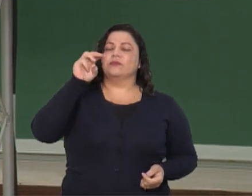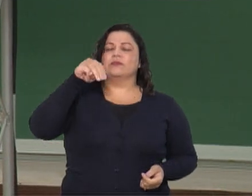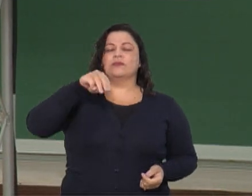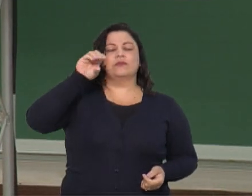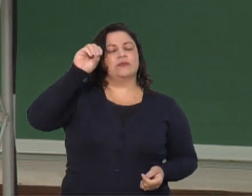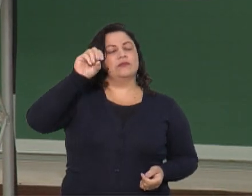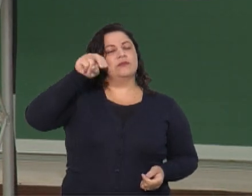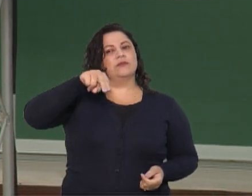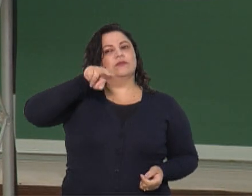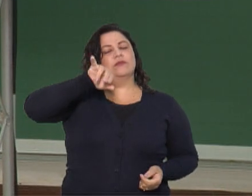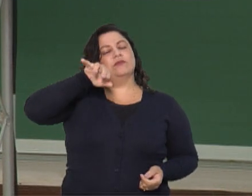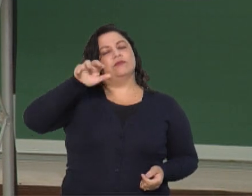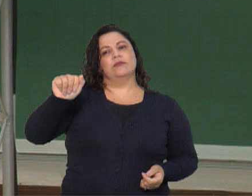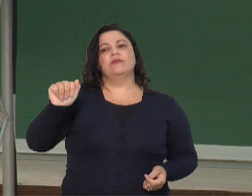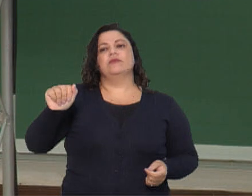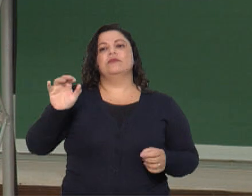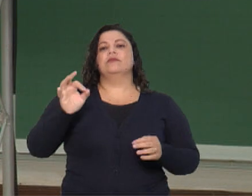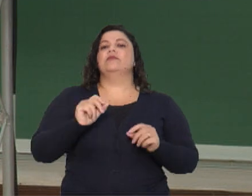organiza assim como se fosse